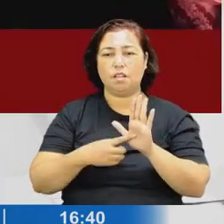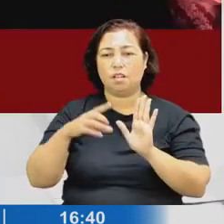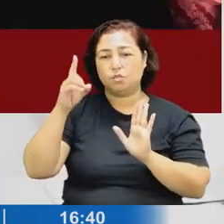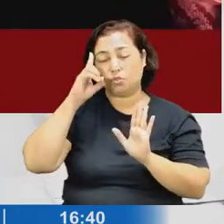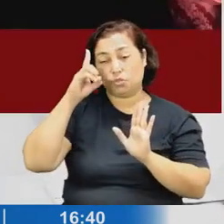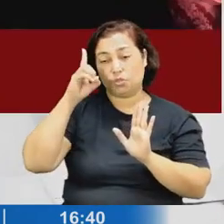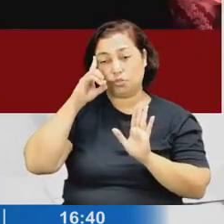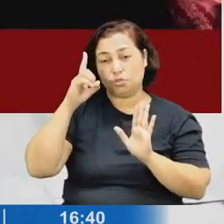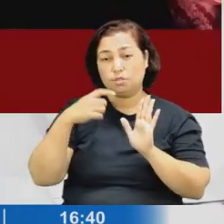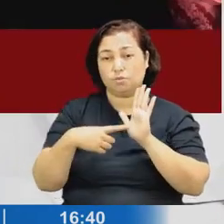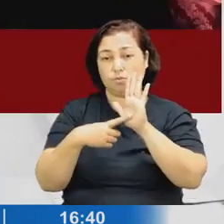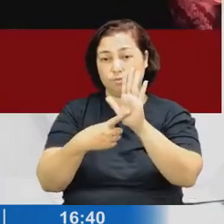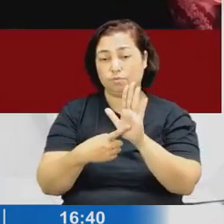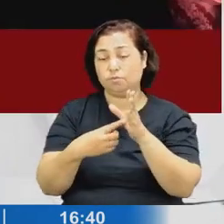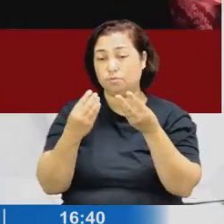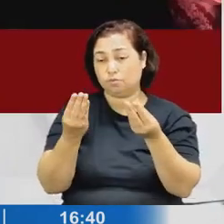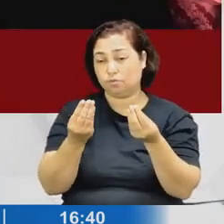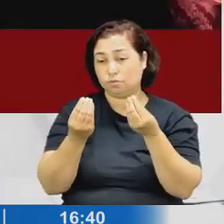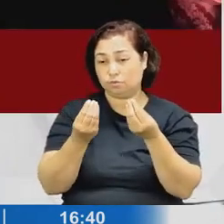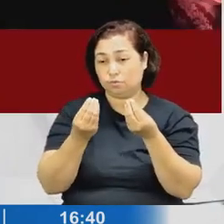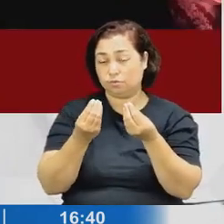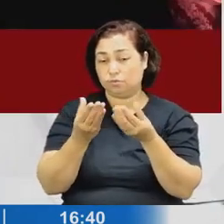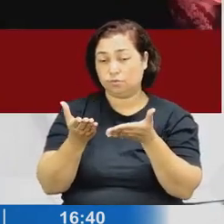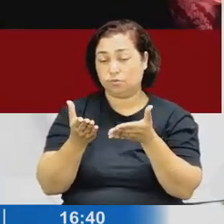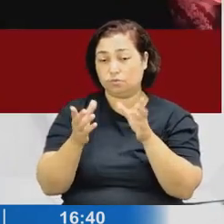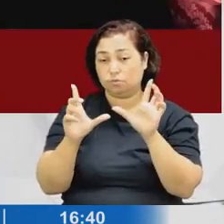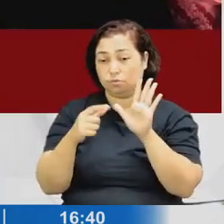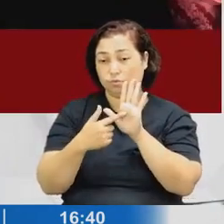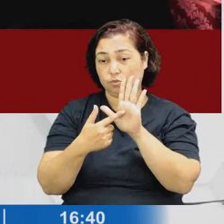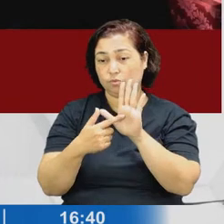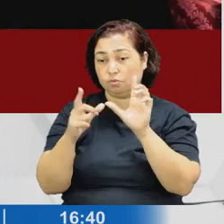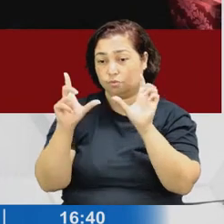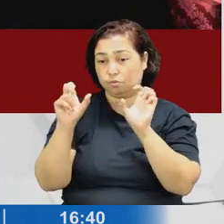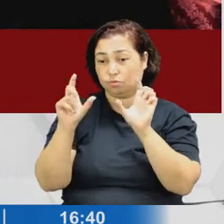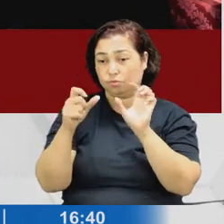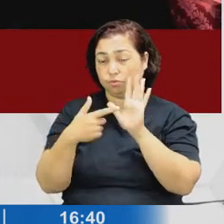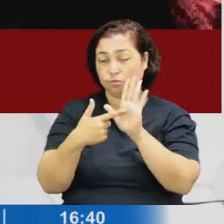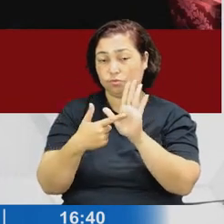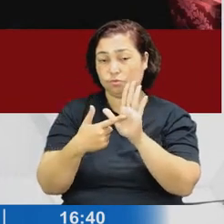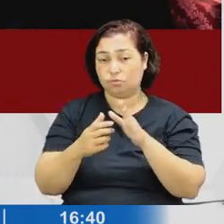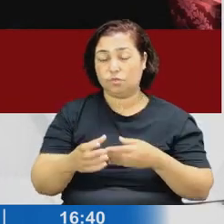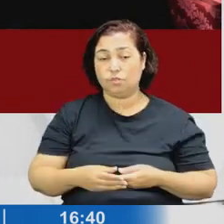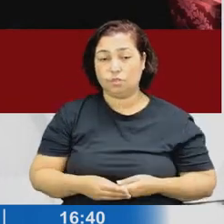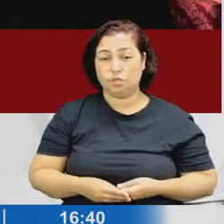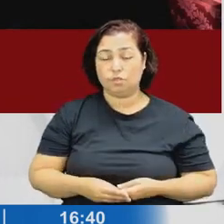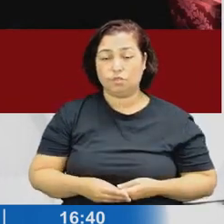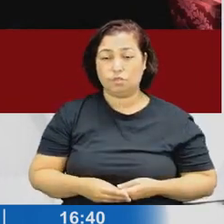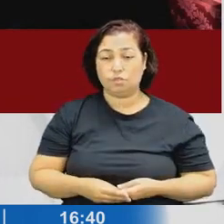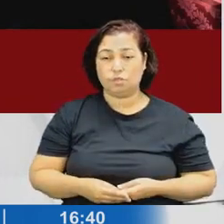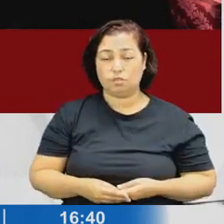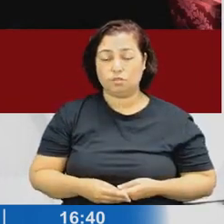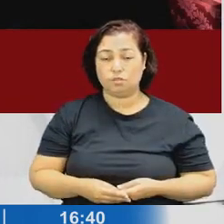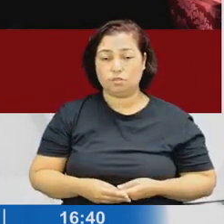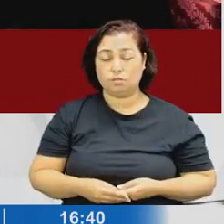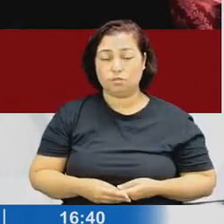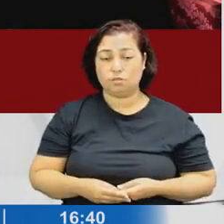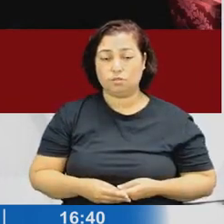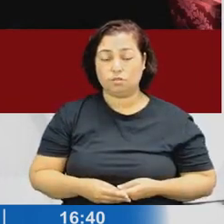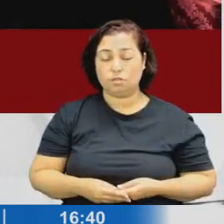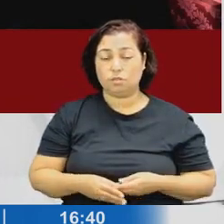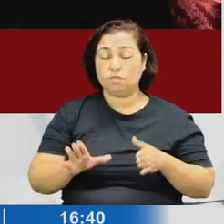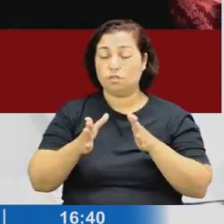adversidades Como que você lida com imagem na adversidade teve enchente em Santos morreu gente